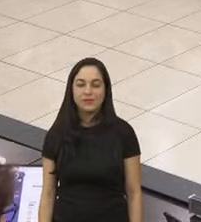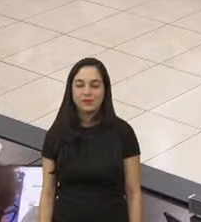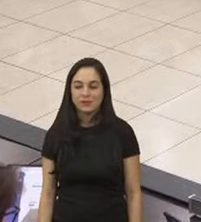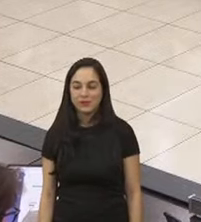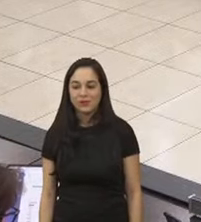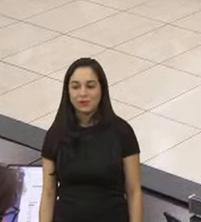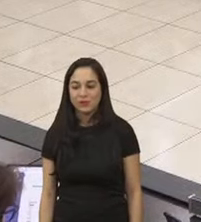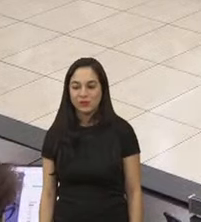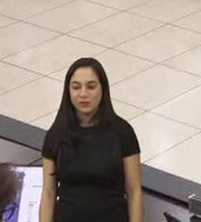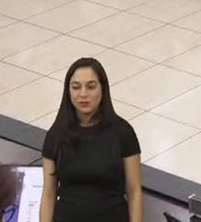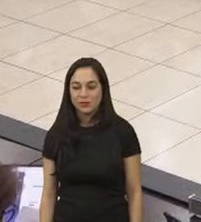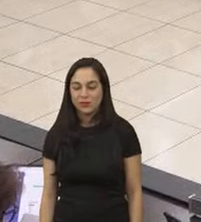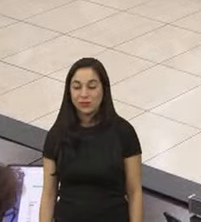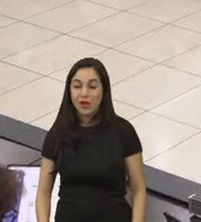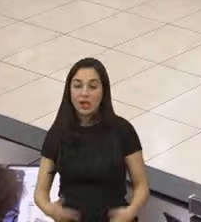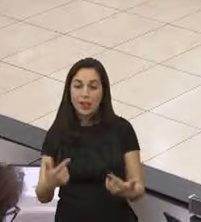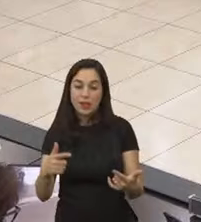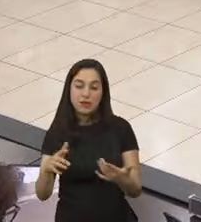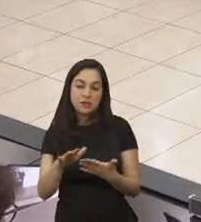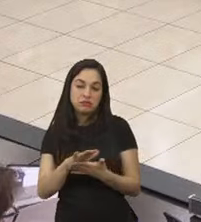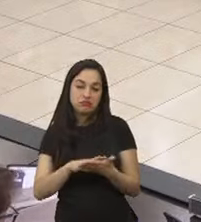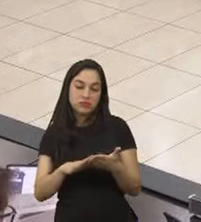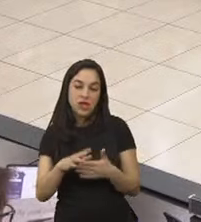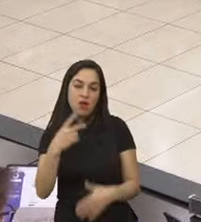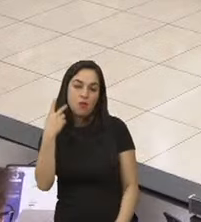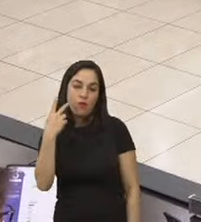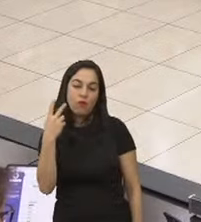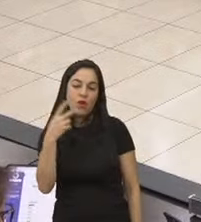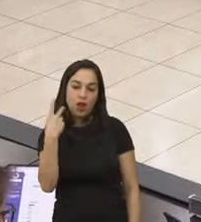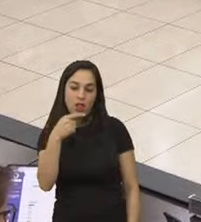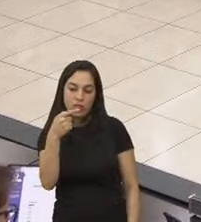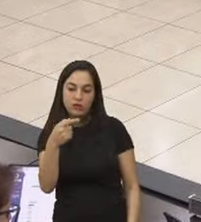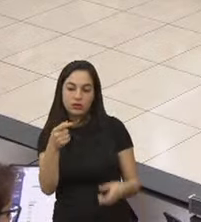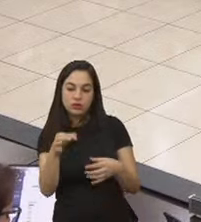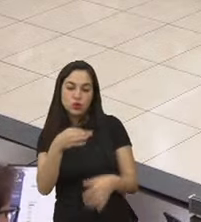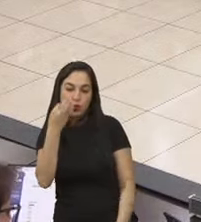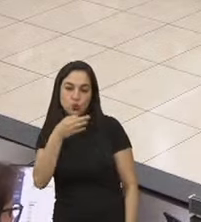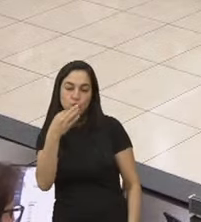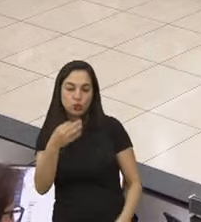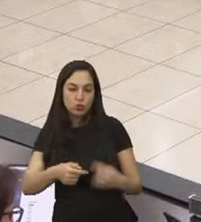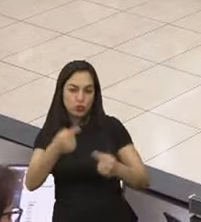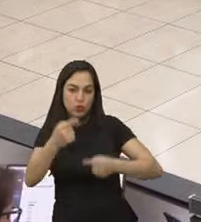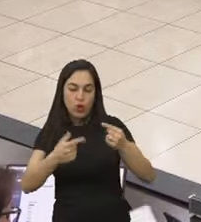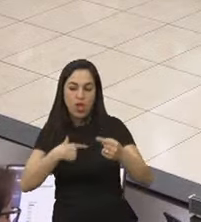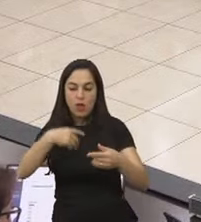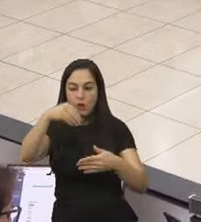Não havendo mais nenhum vereador desejando discutir a matéria, vou